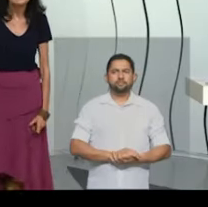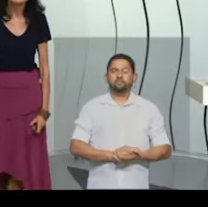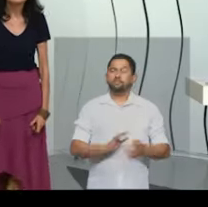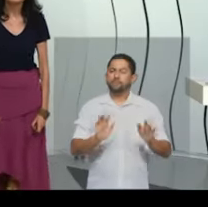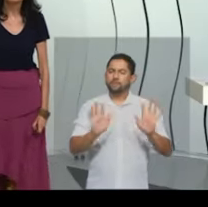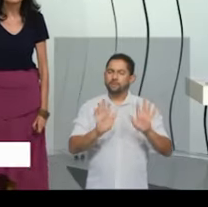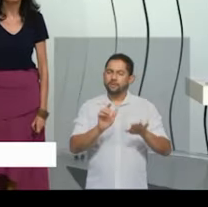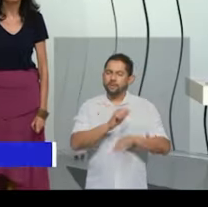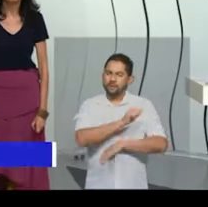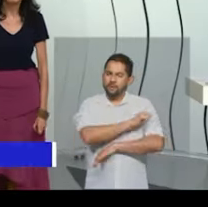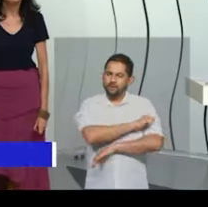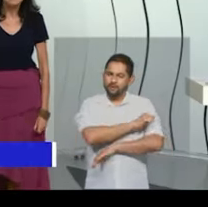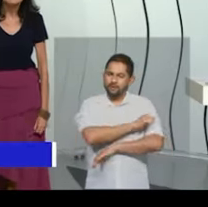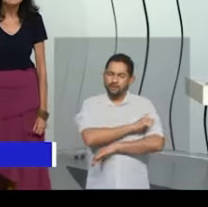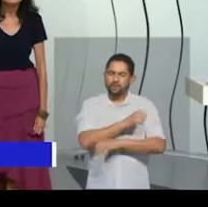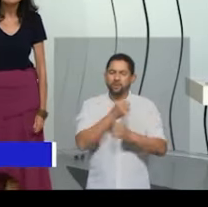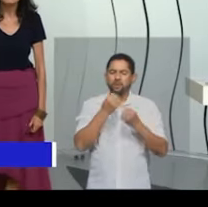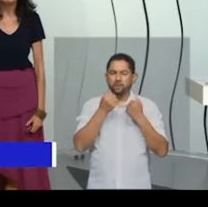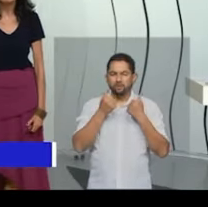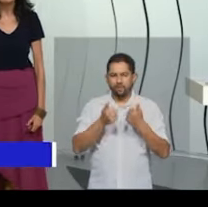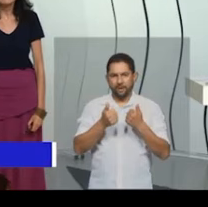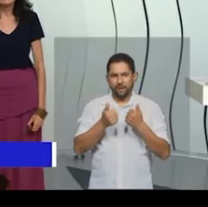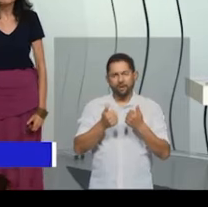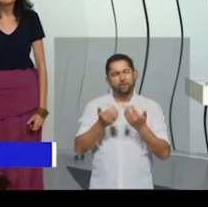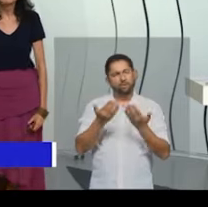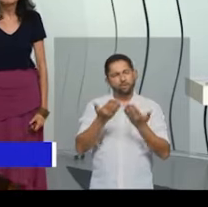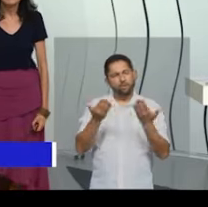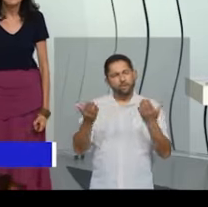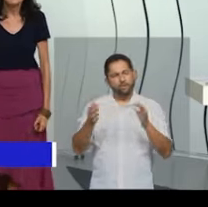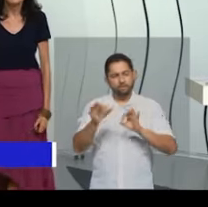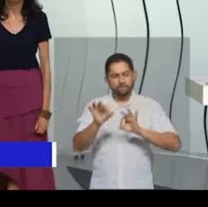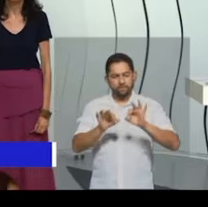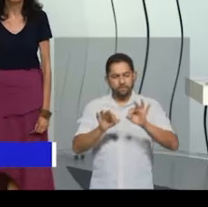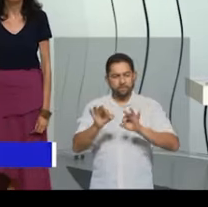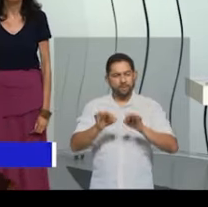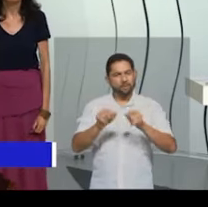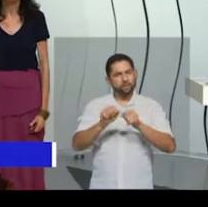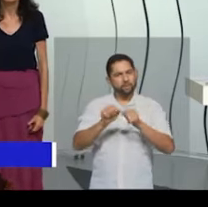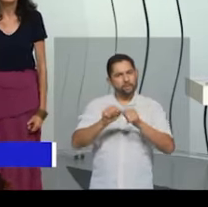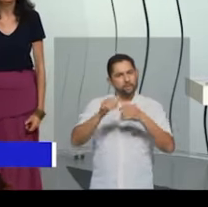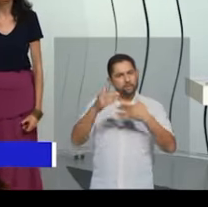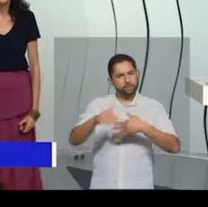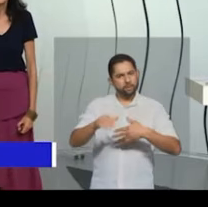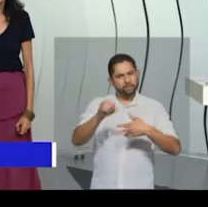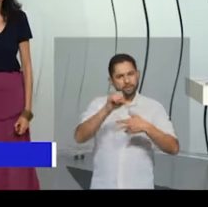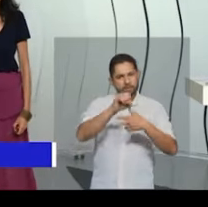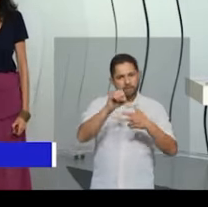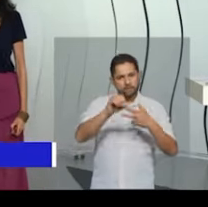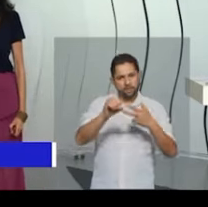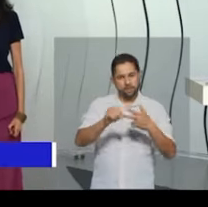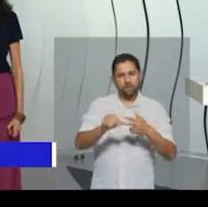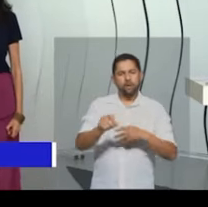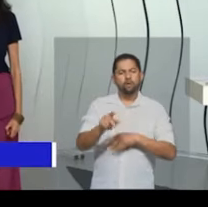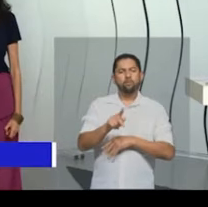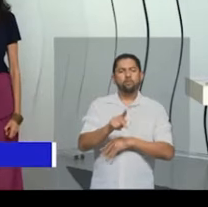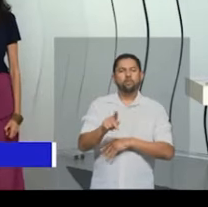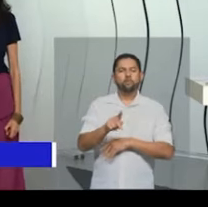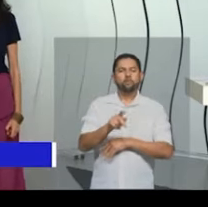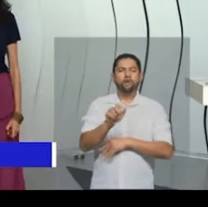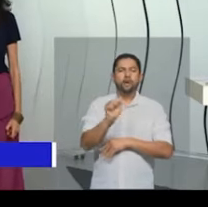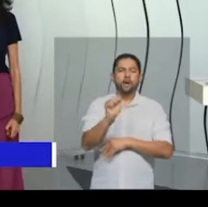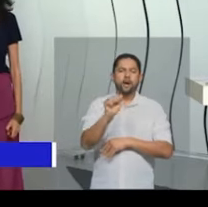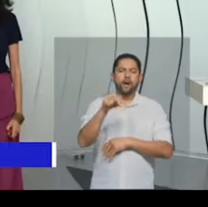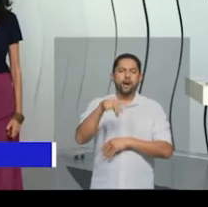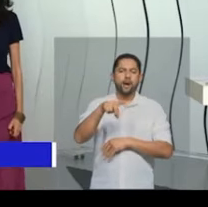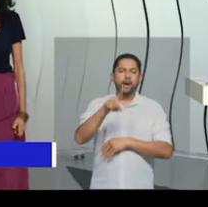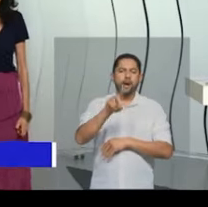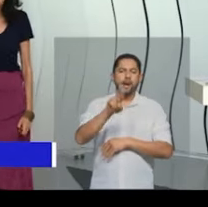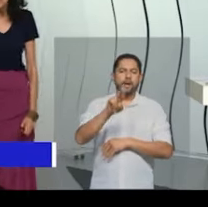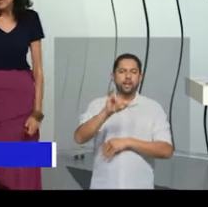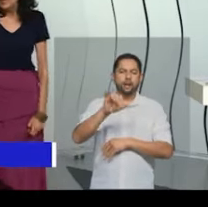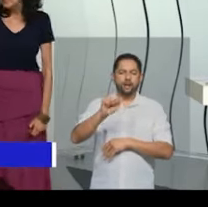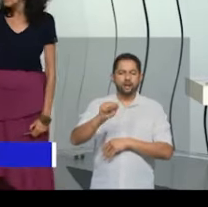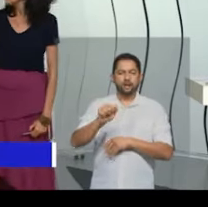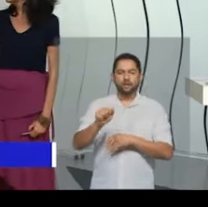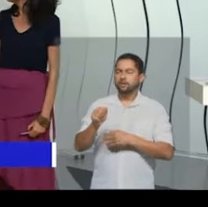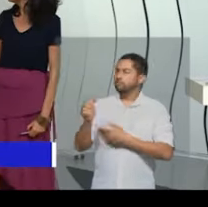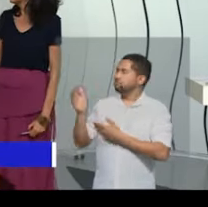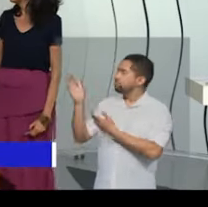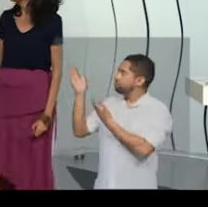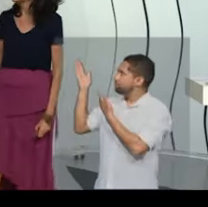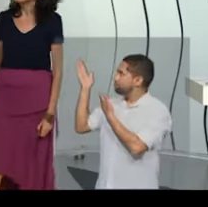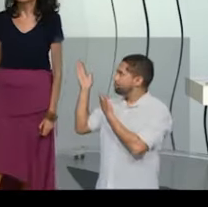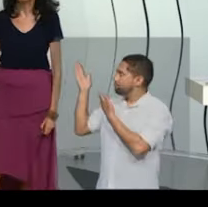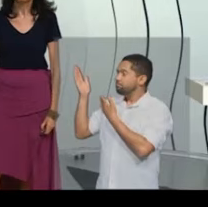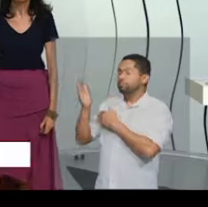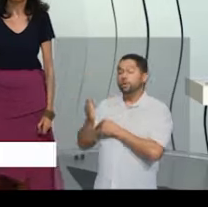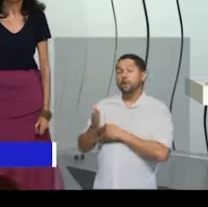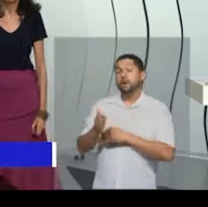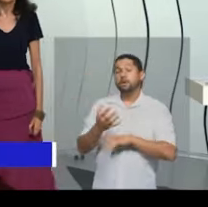Olá, estudantes que estão se preparando para o Enem. Eu sou a professora Andréia, de História. Eu